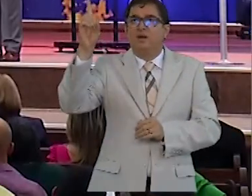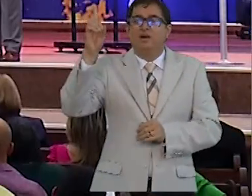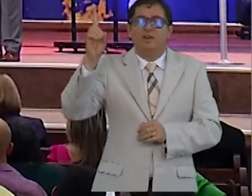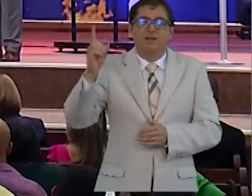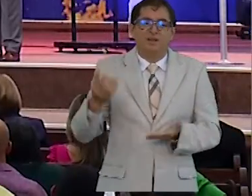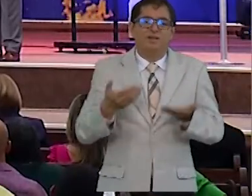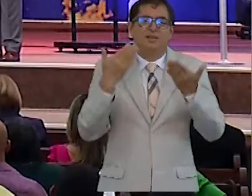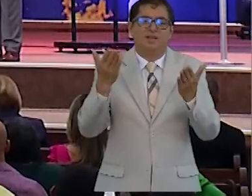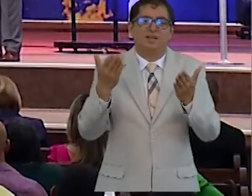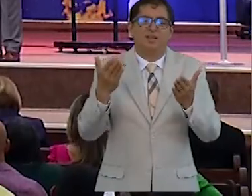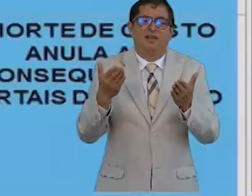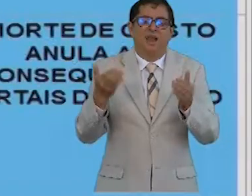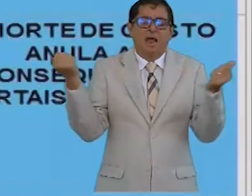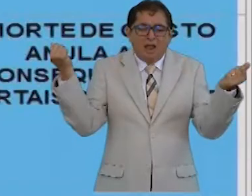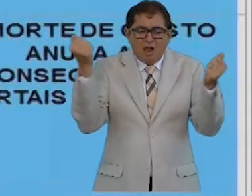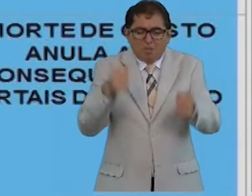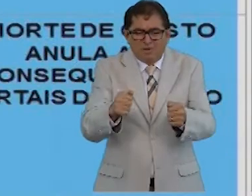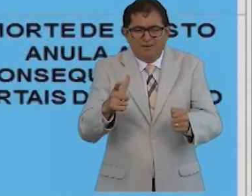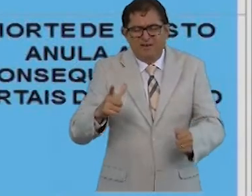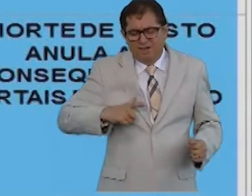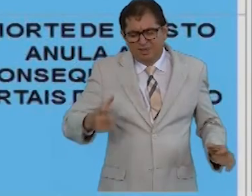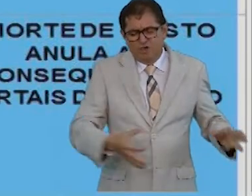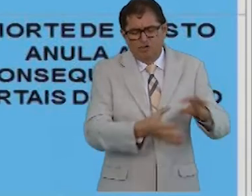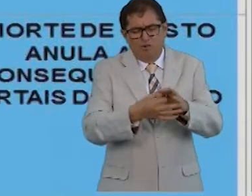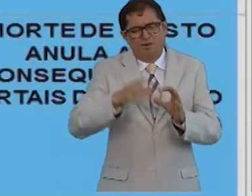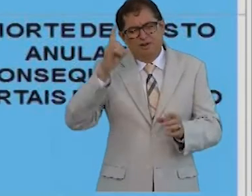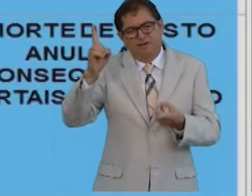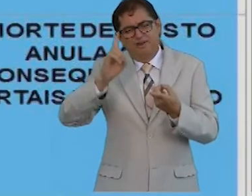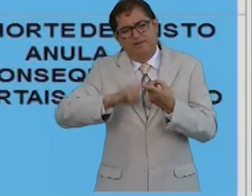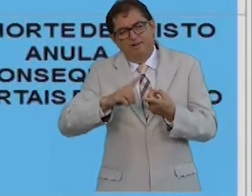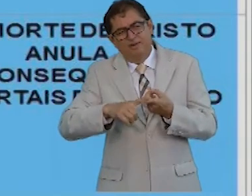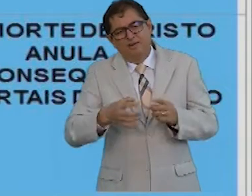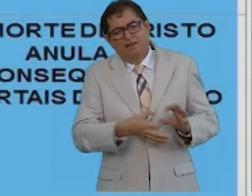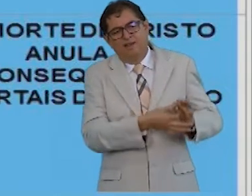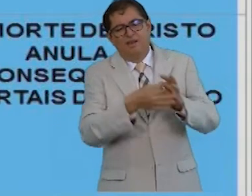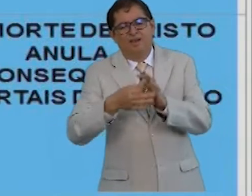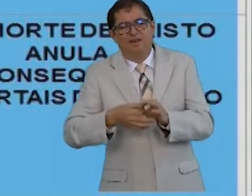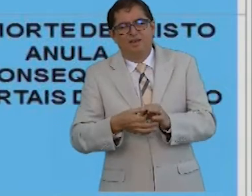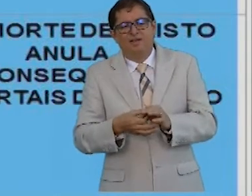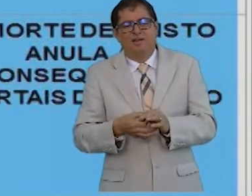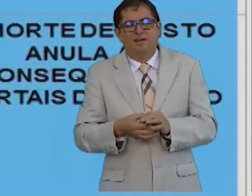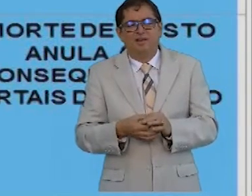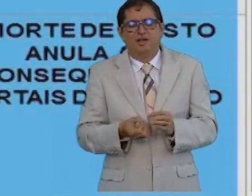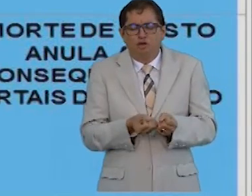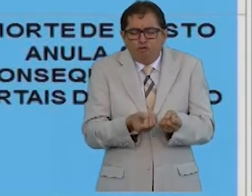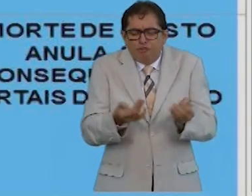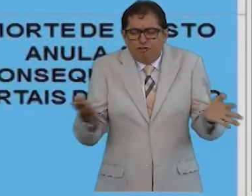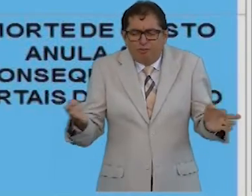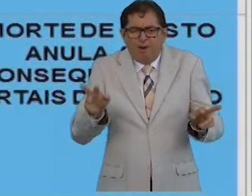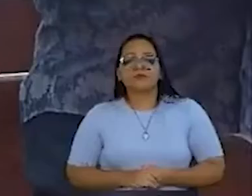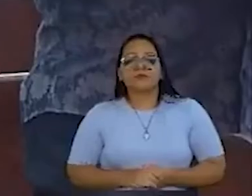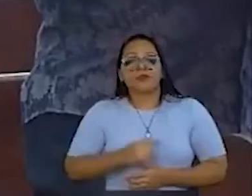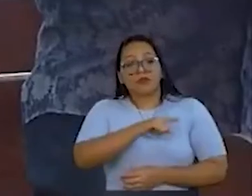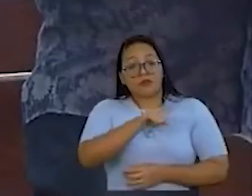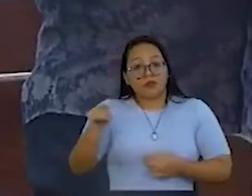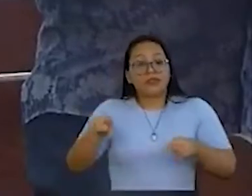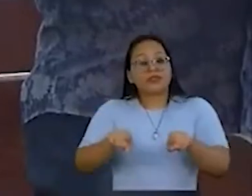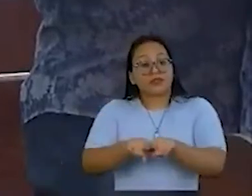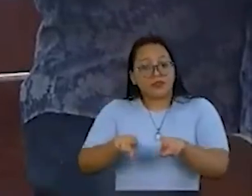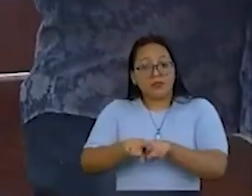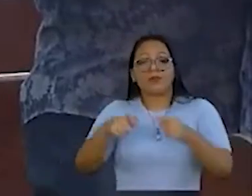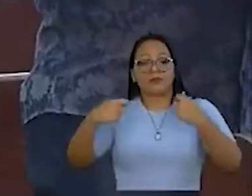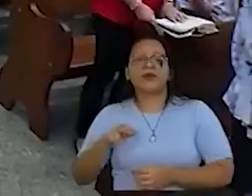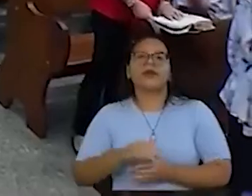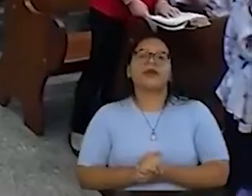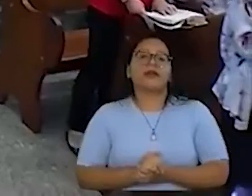que te dá a possibilidade de ter comunhão contigo e essa comunhão se espraiar para os irmãos ao teu lado. Assembleia